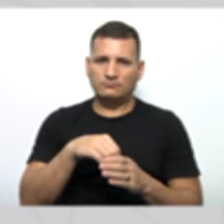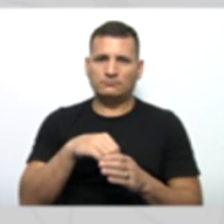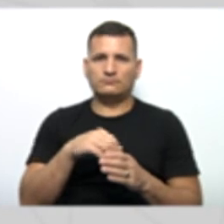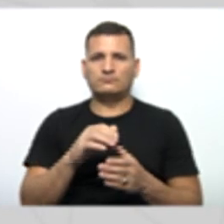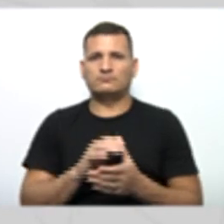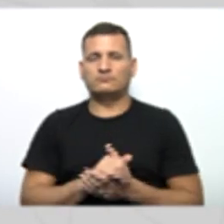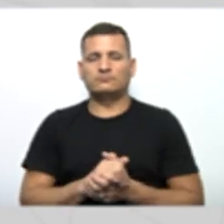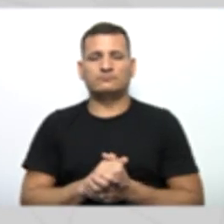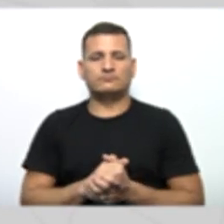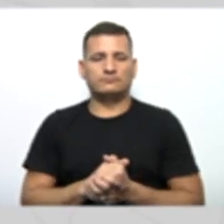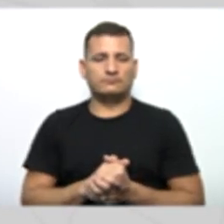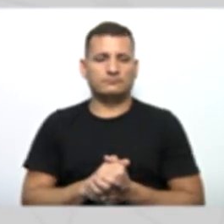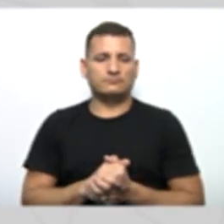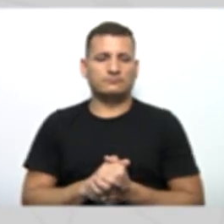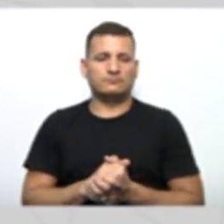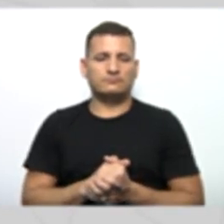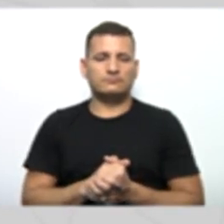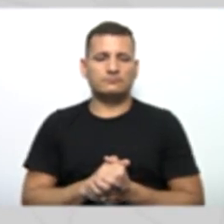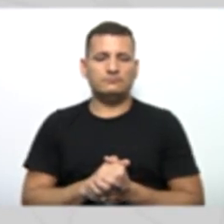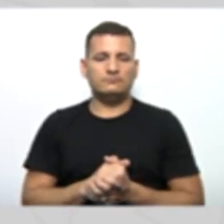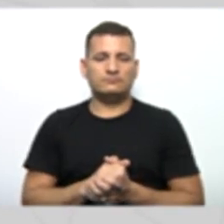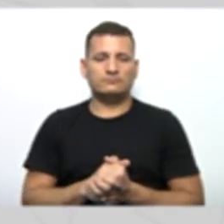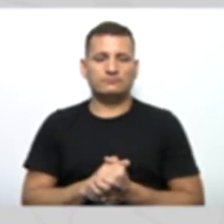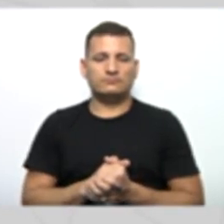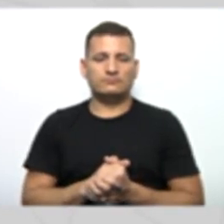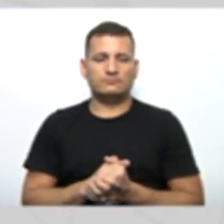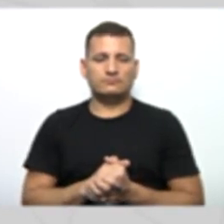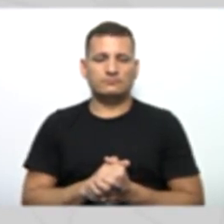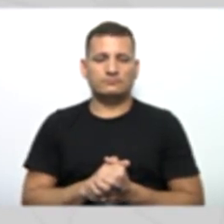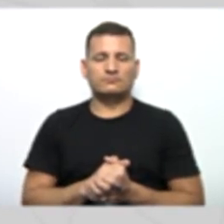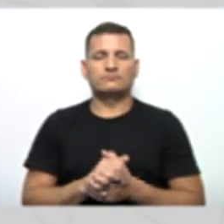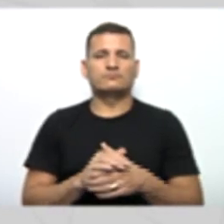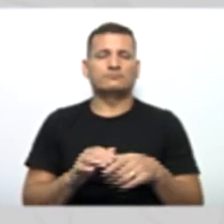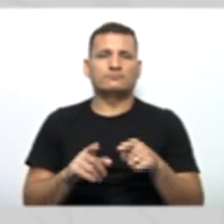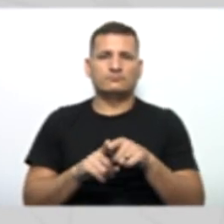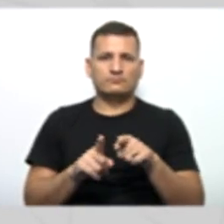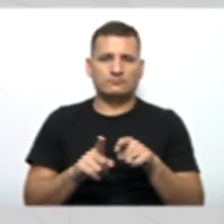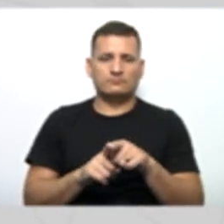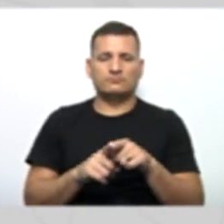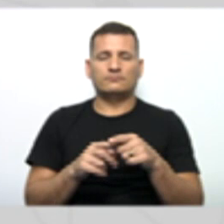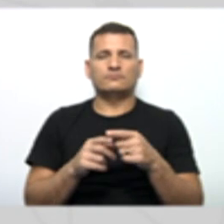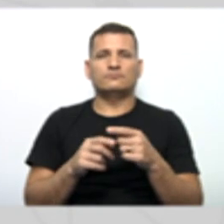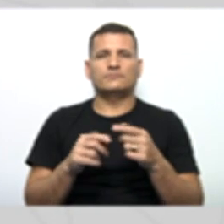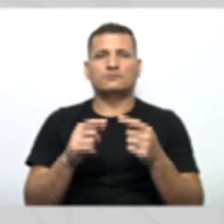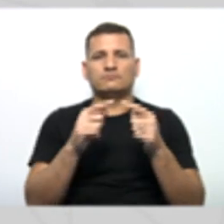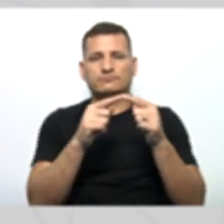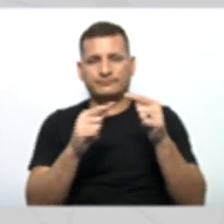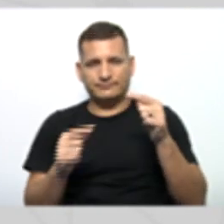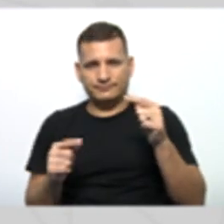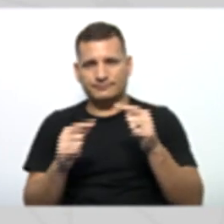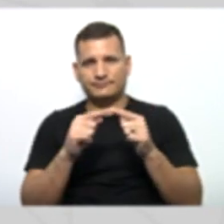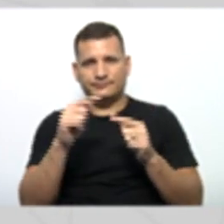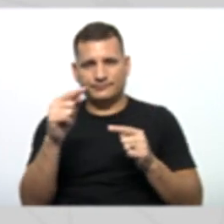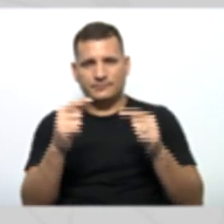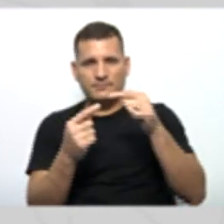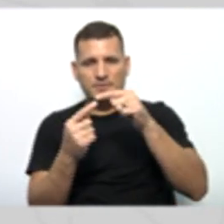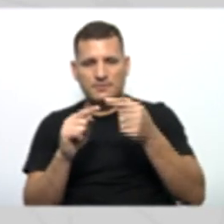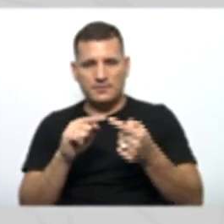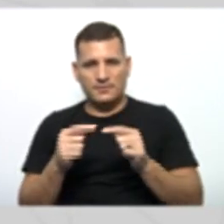cuidado. Então, vamos lá. Bem como os relacionamentos entre classes, e conhecido também como